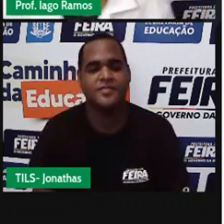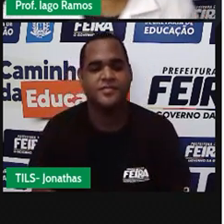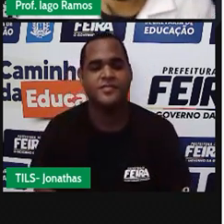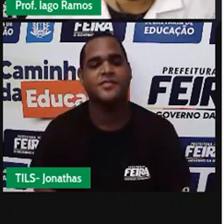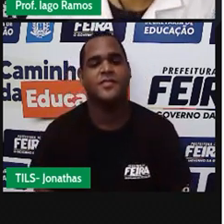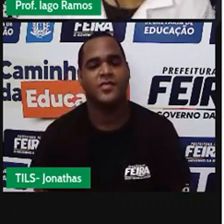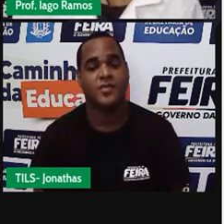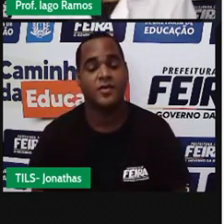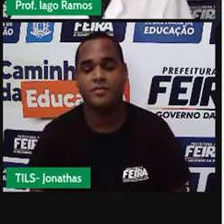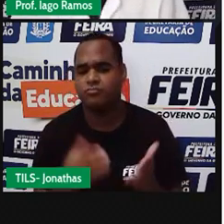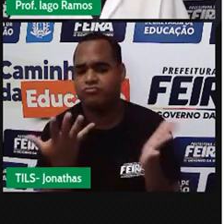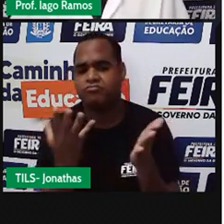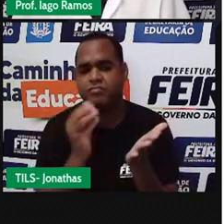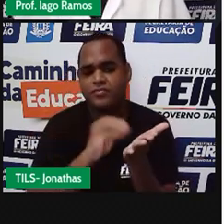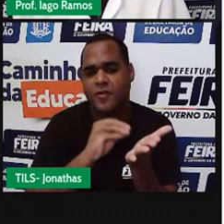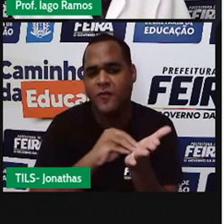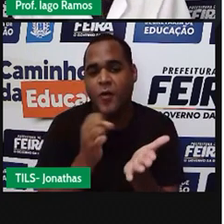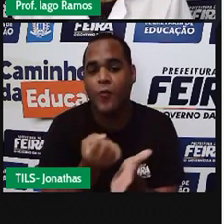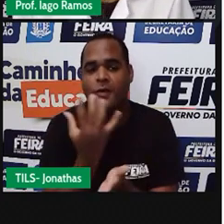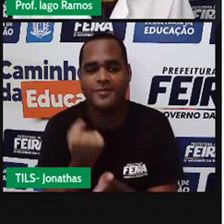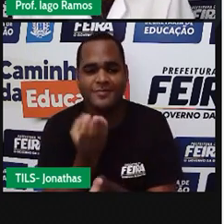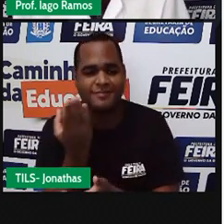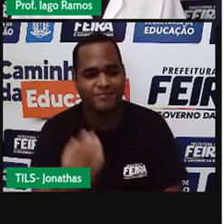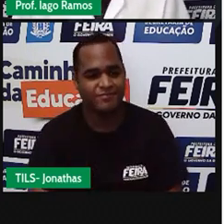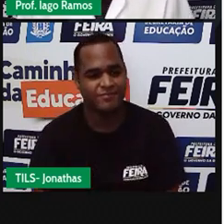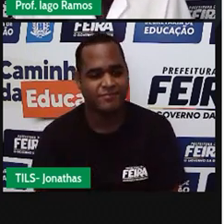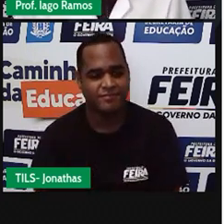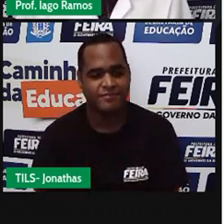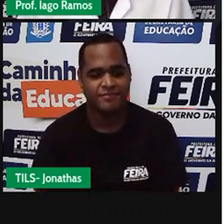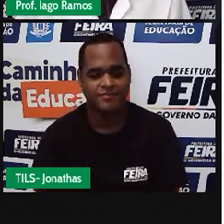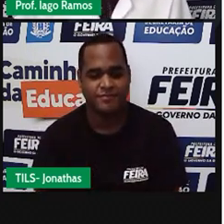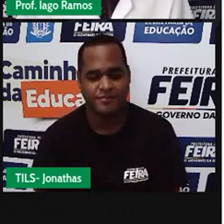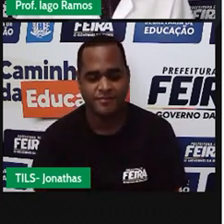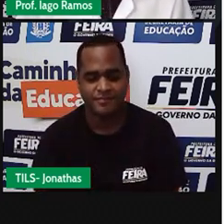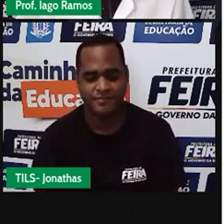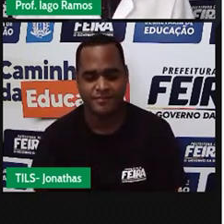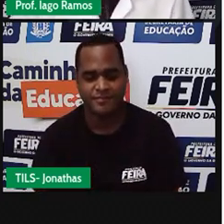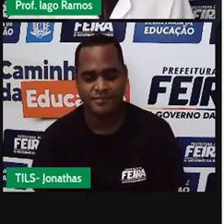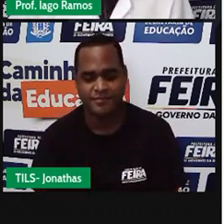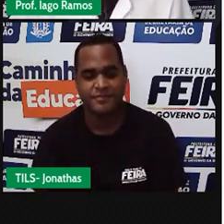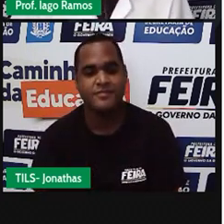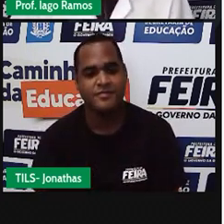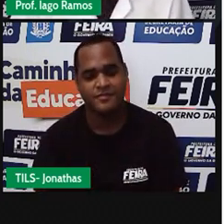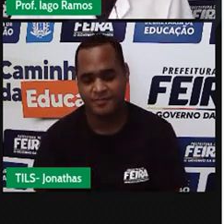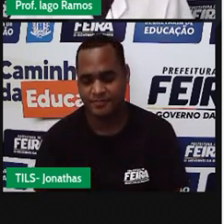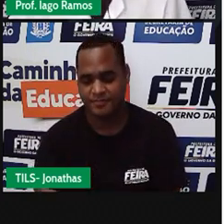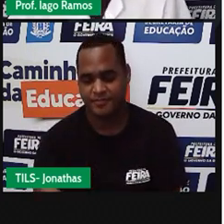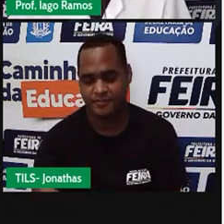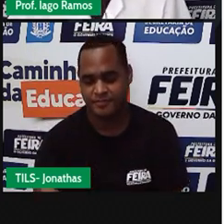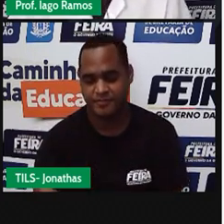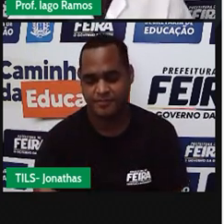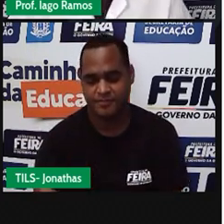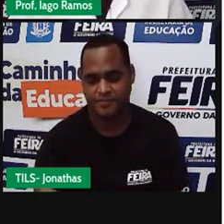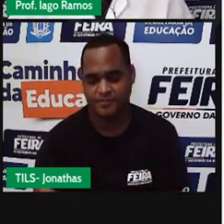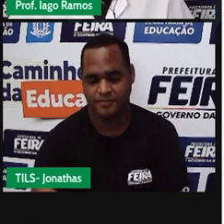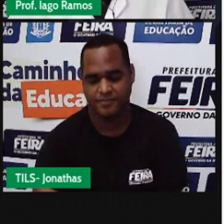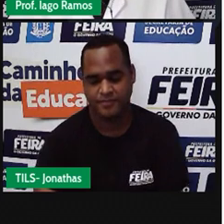a e agora tá faltando quanto E aí tá bom